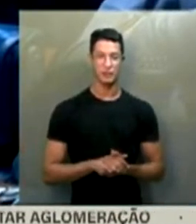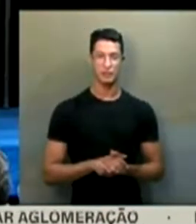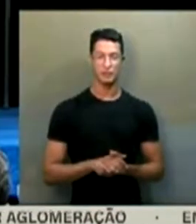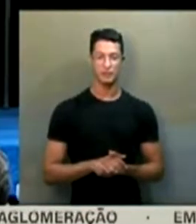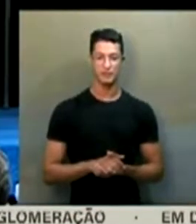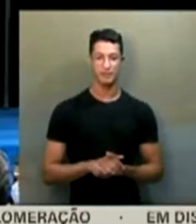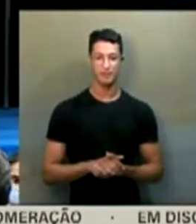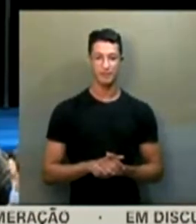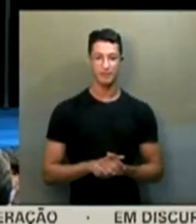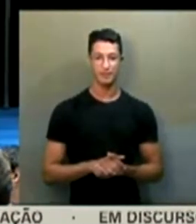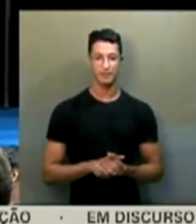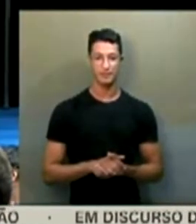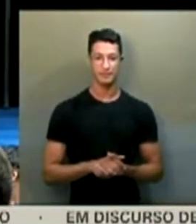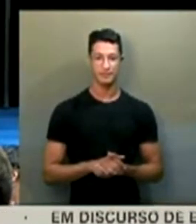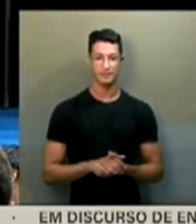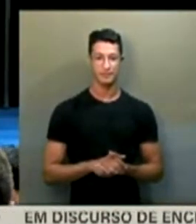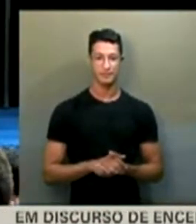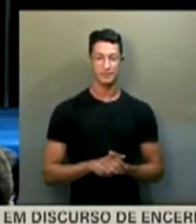Cid!